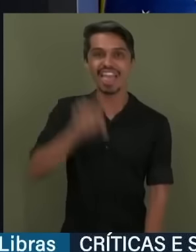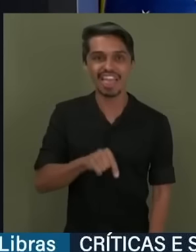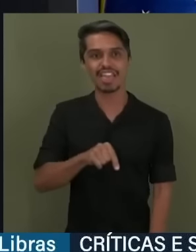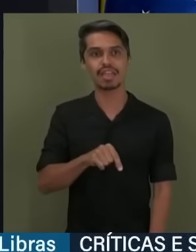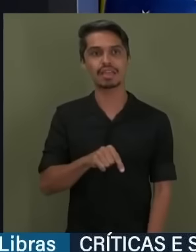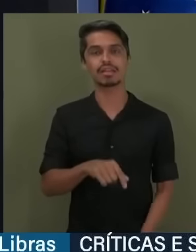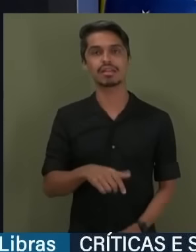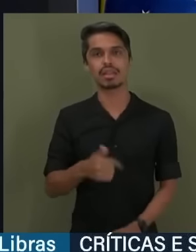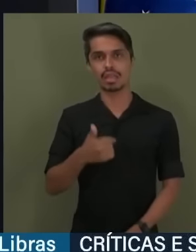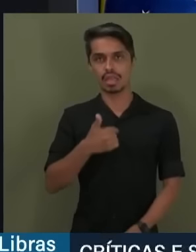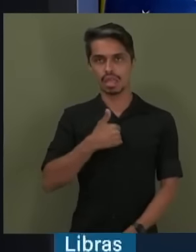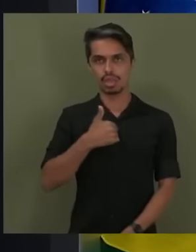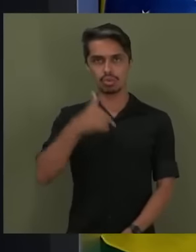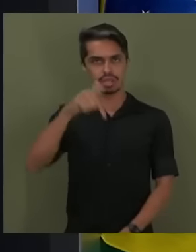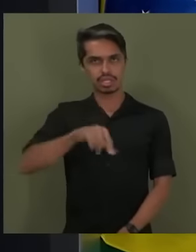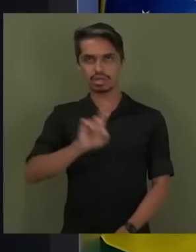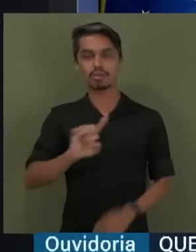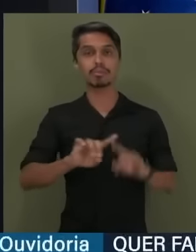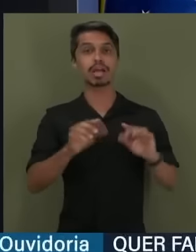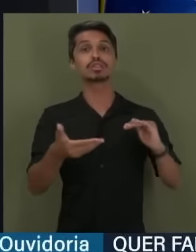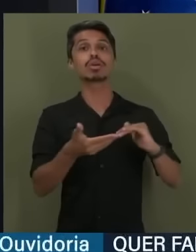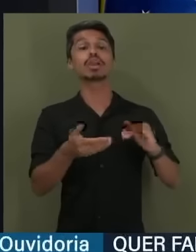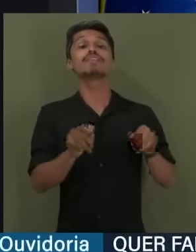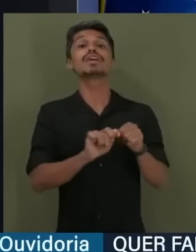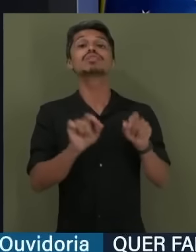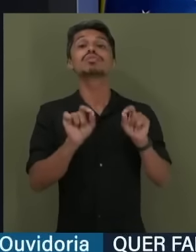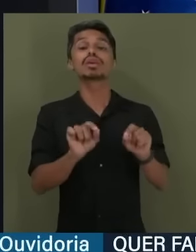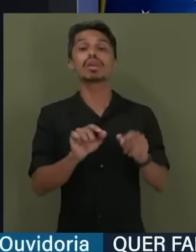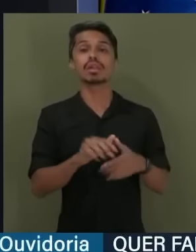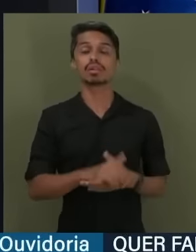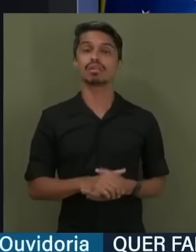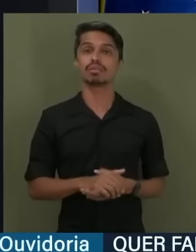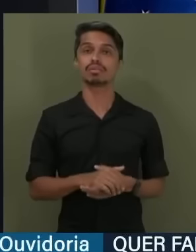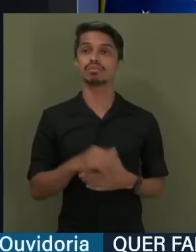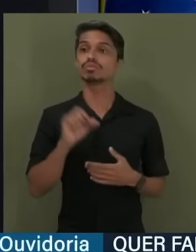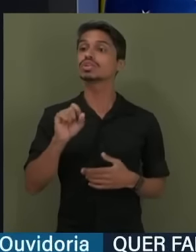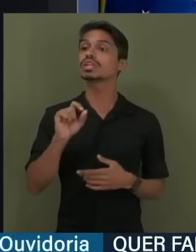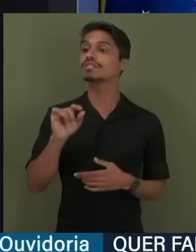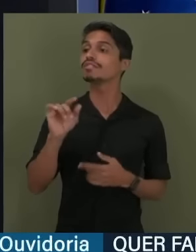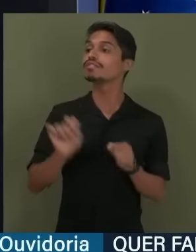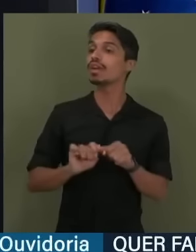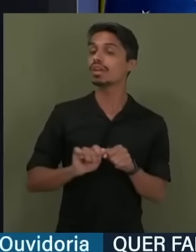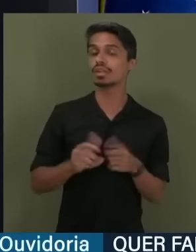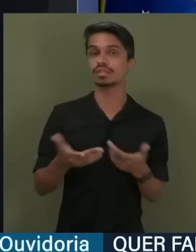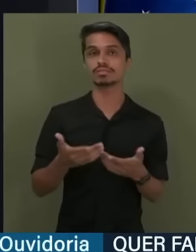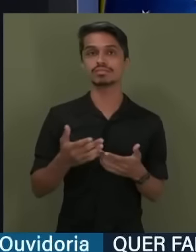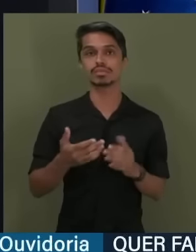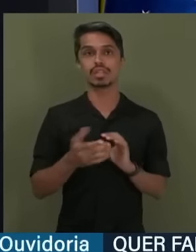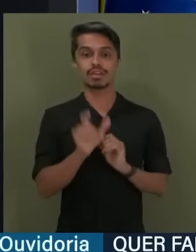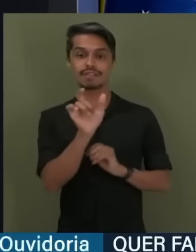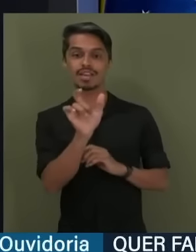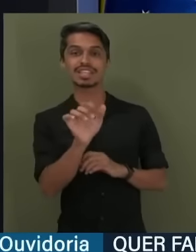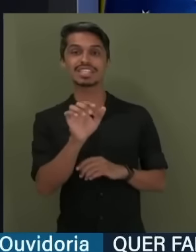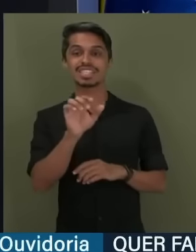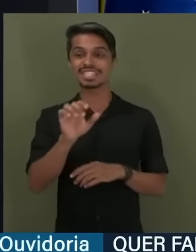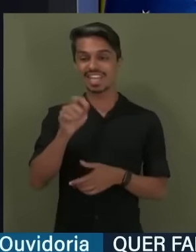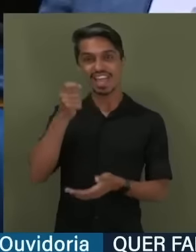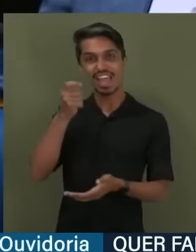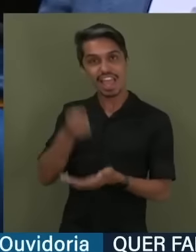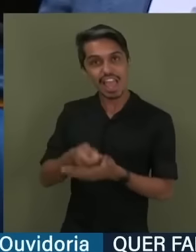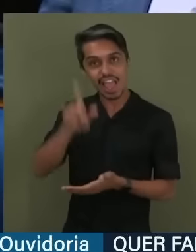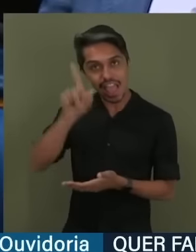não estava aqui. Mas o que, que o Congresso Nacional fez? Senador Girão, senador Magno Malta, retirou o verbo será